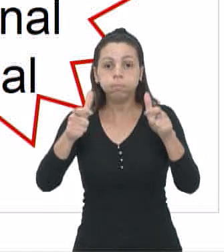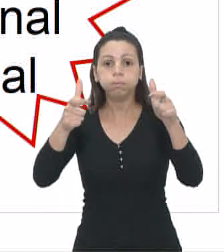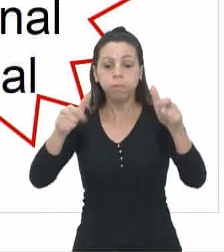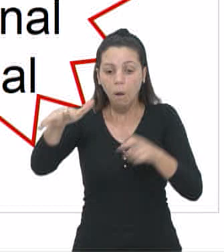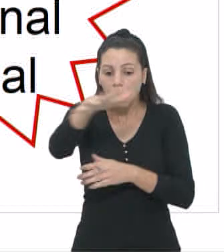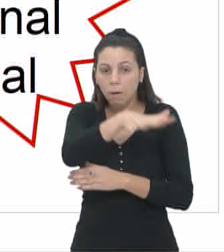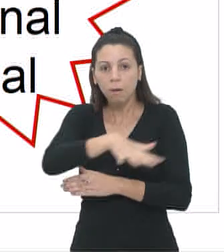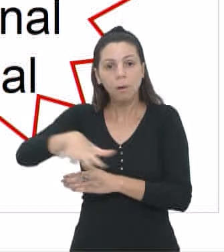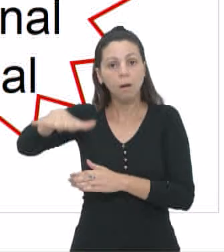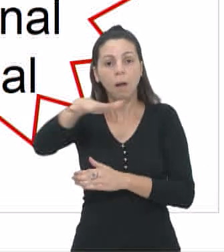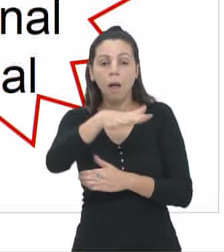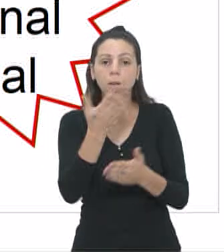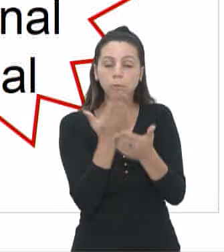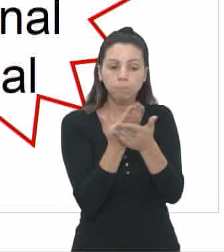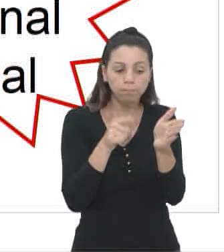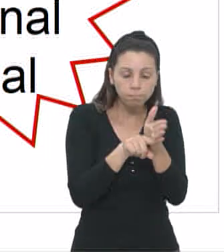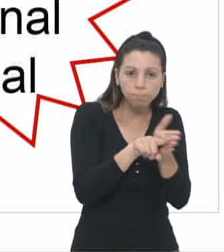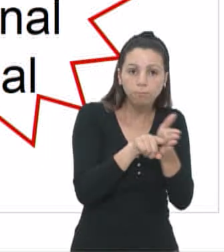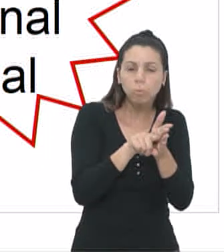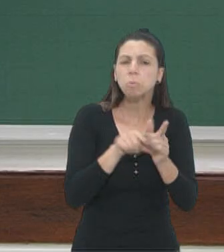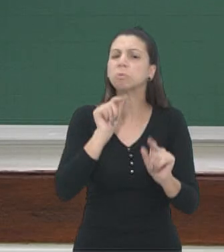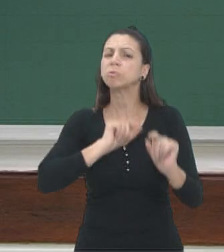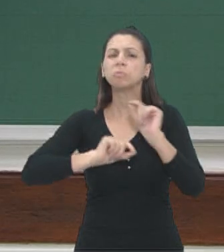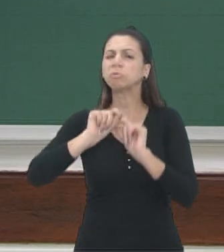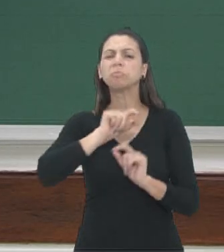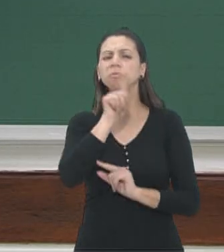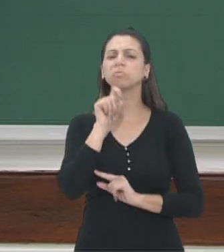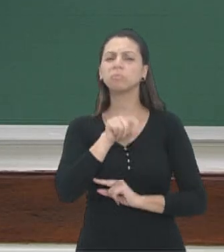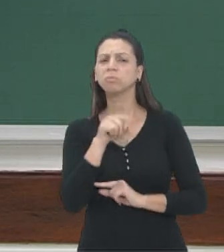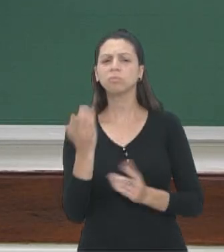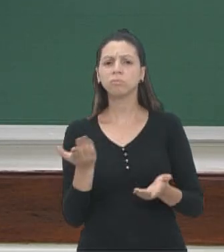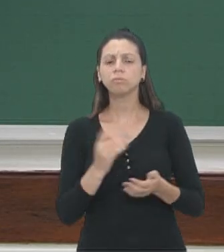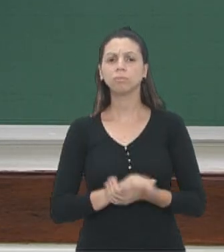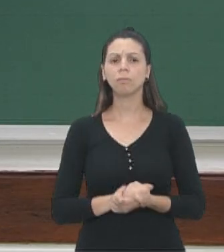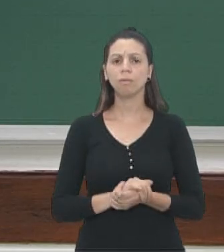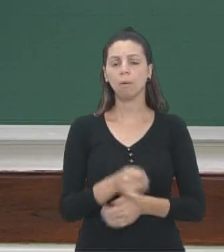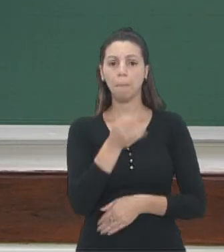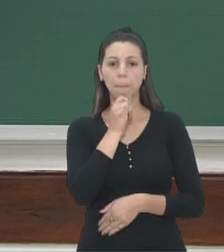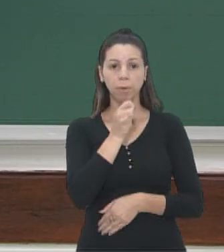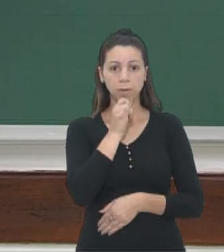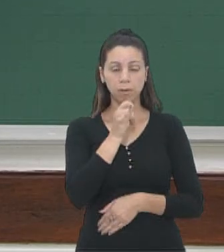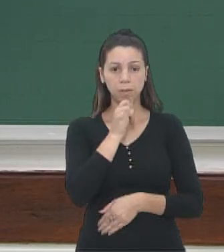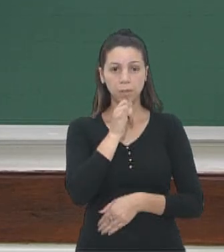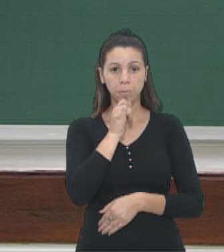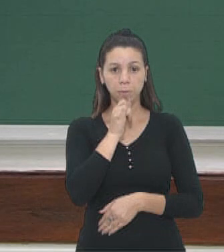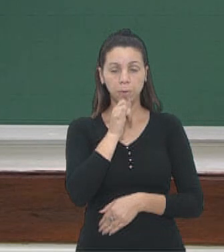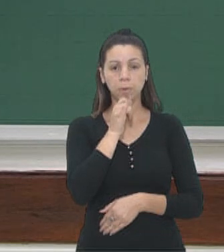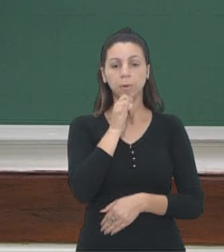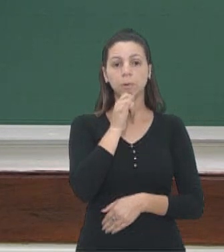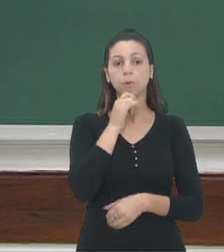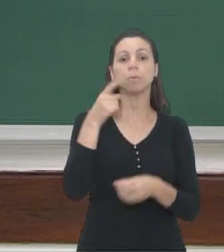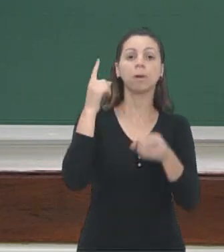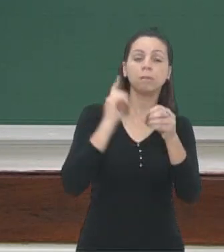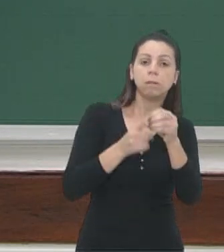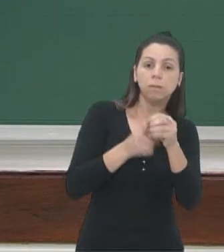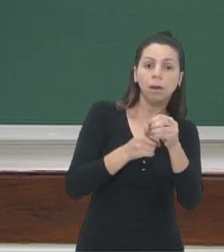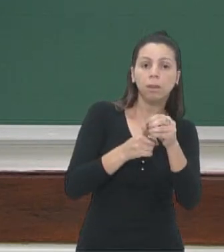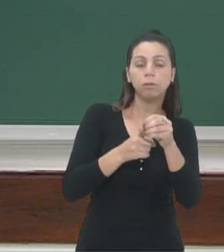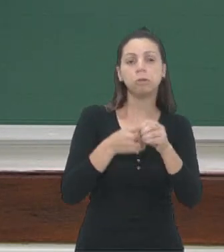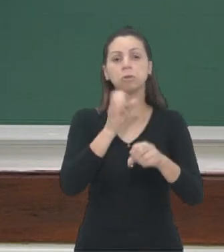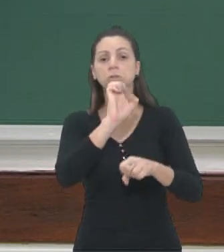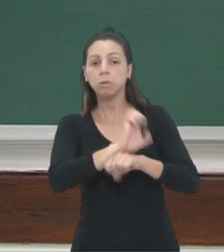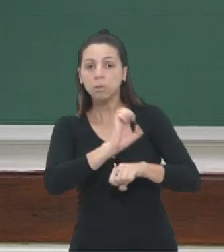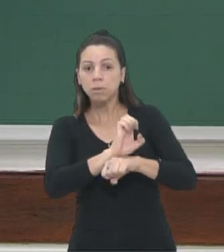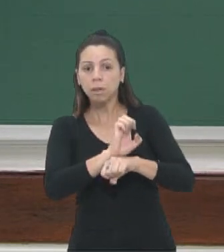Então, o que é essa amplitude geográfica da área de estudo? Quando a gente está falando, por exemplo, de uma cidade, de um estado, de um país,